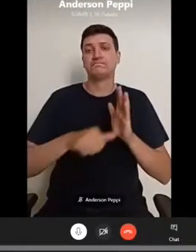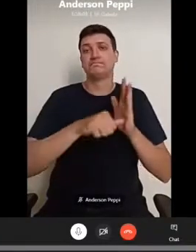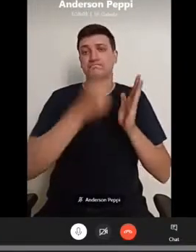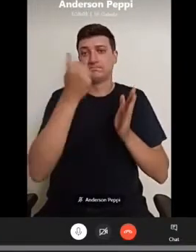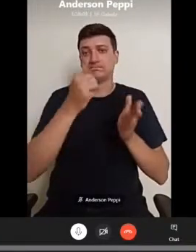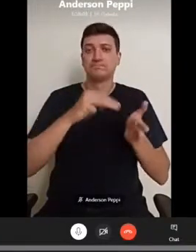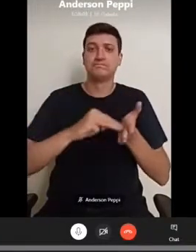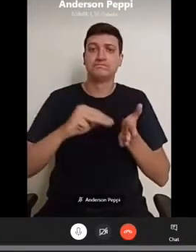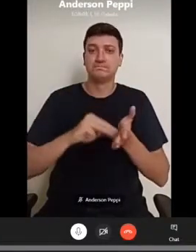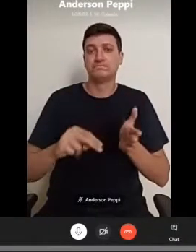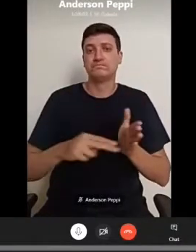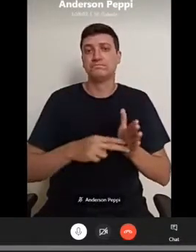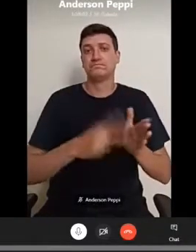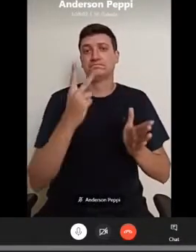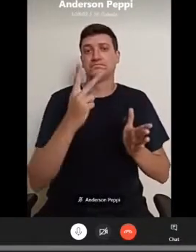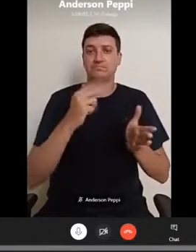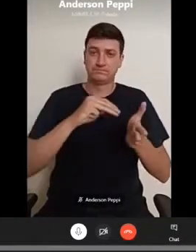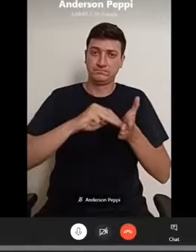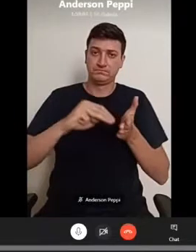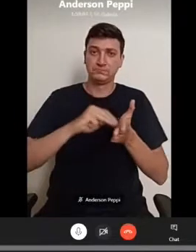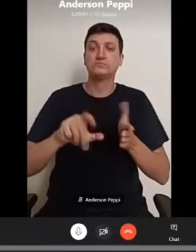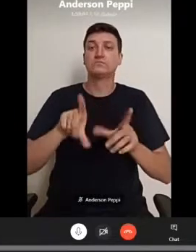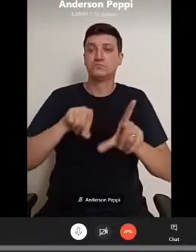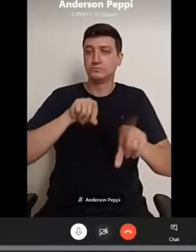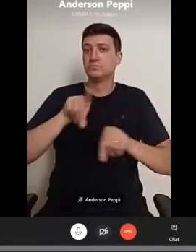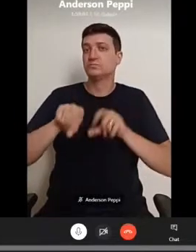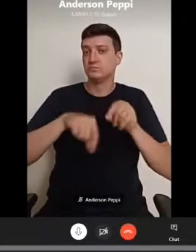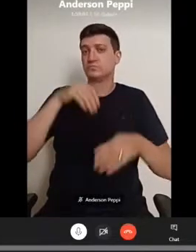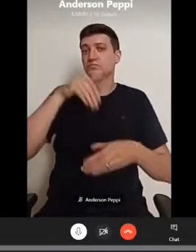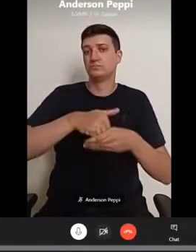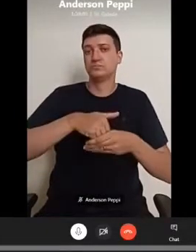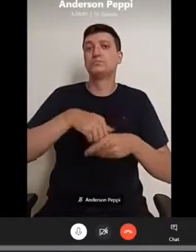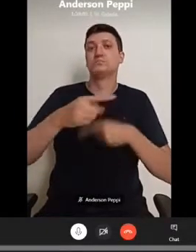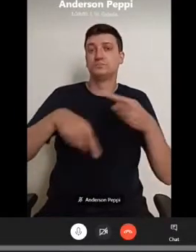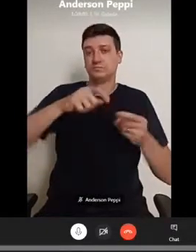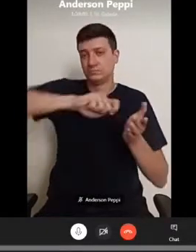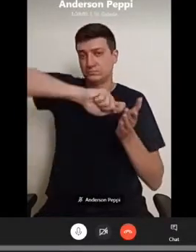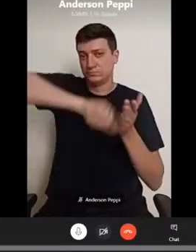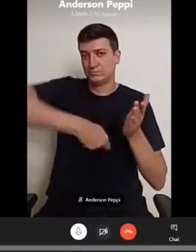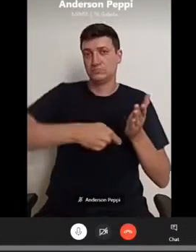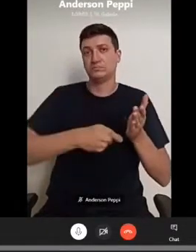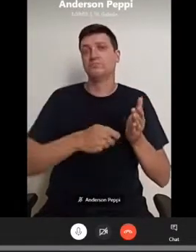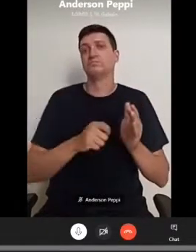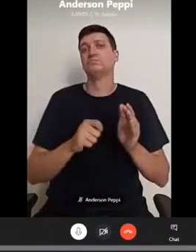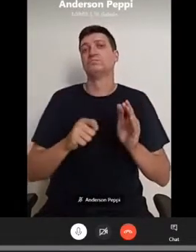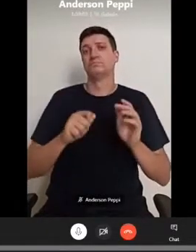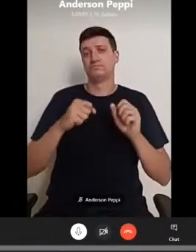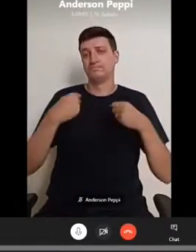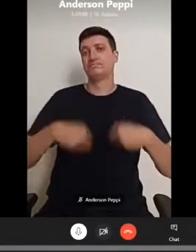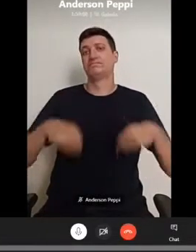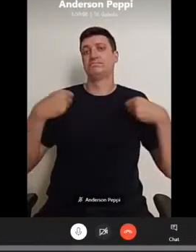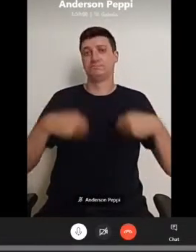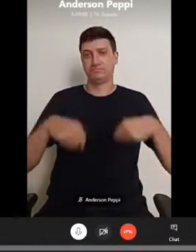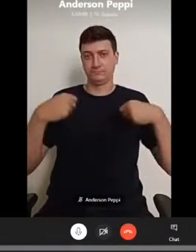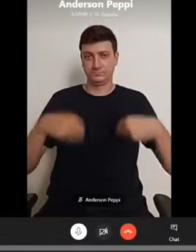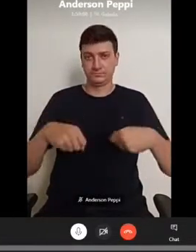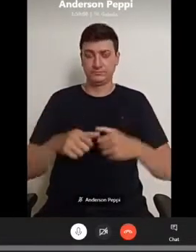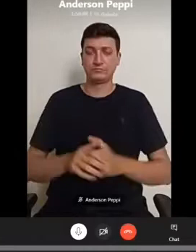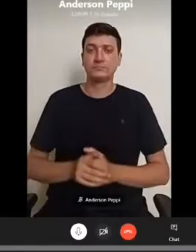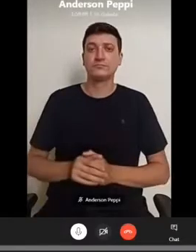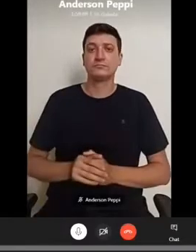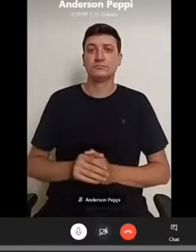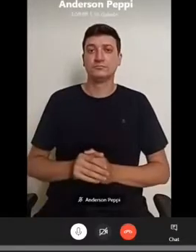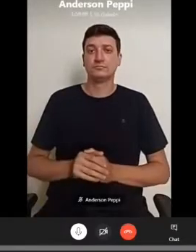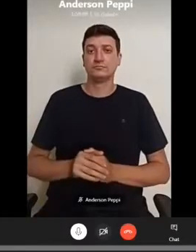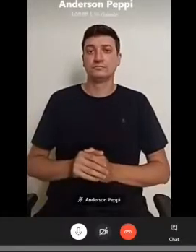segundo secretário, e assinar a cédula em seguida. Como o regimento interno não